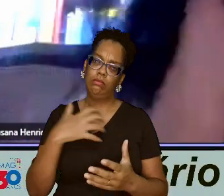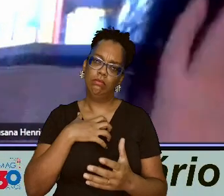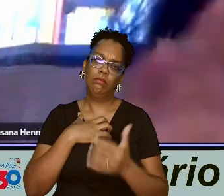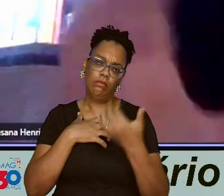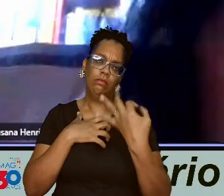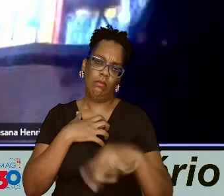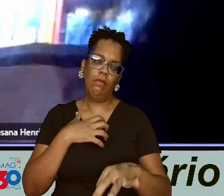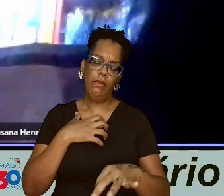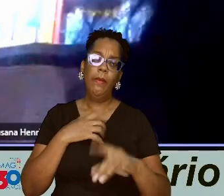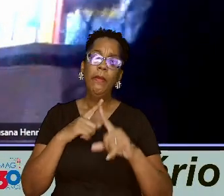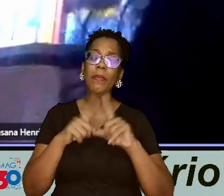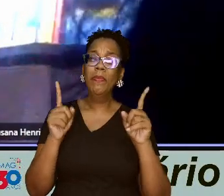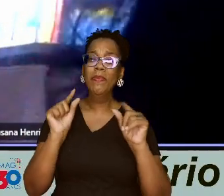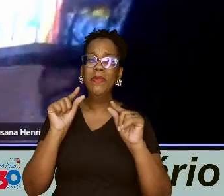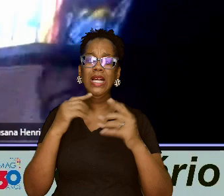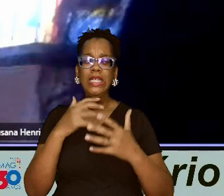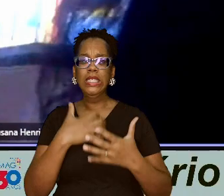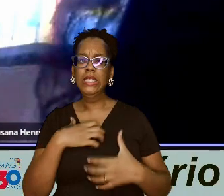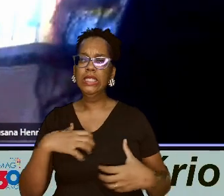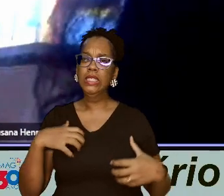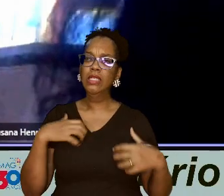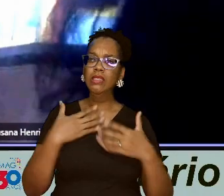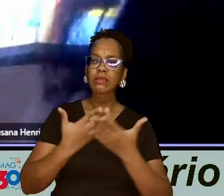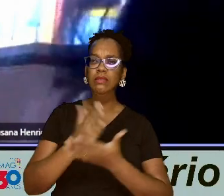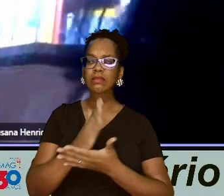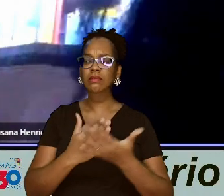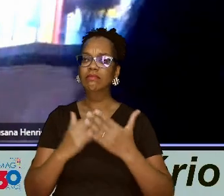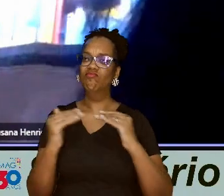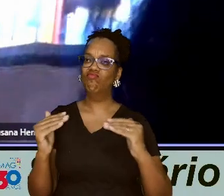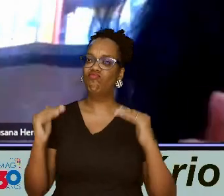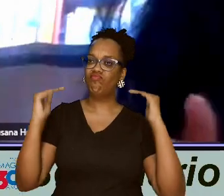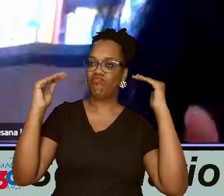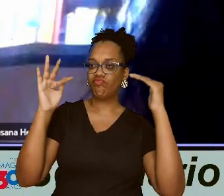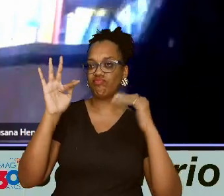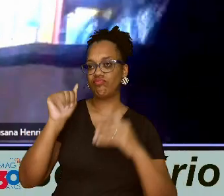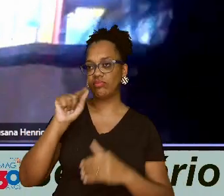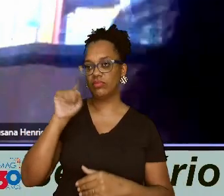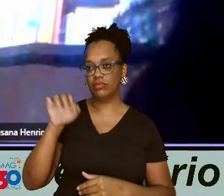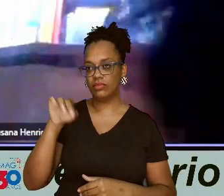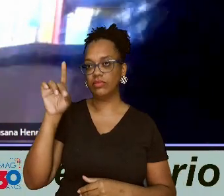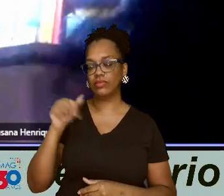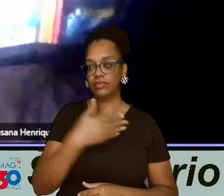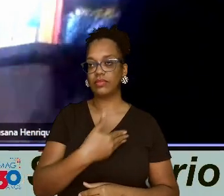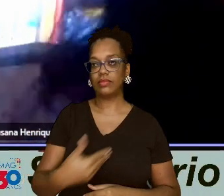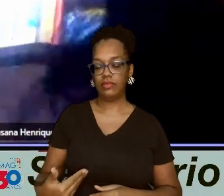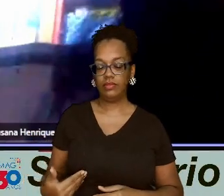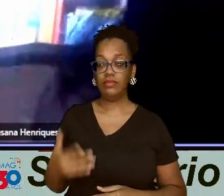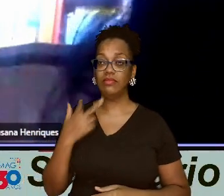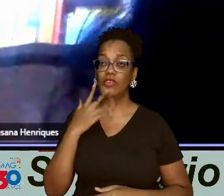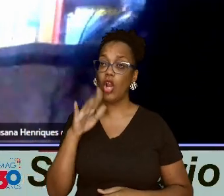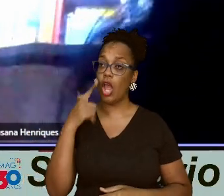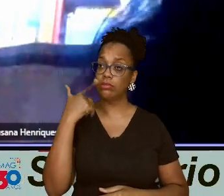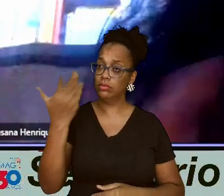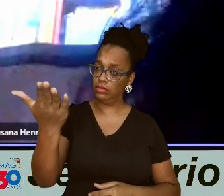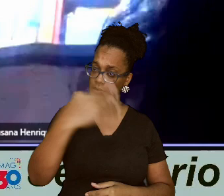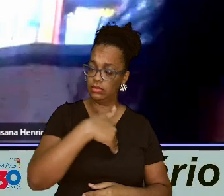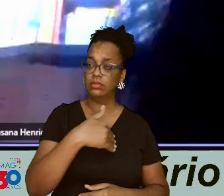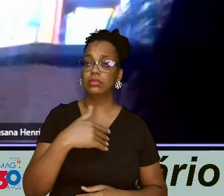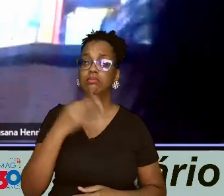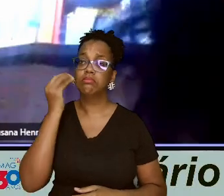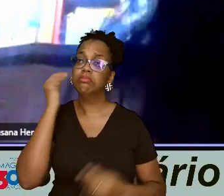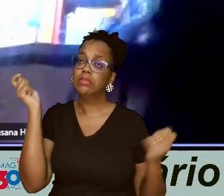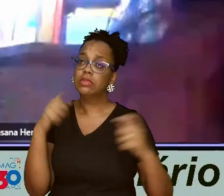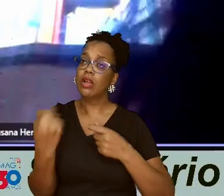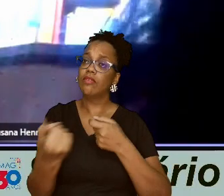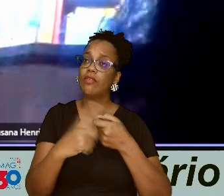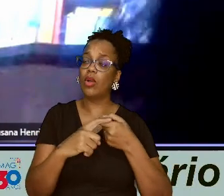para mexer nessa posição de vantagem da Fazenda Pública, né? E fala, olha, traz para cá aquilo que você tem condições de recuperar, porque senão